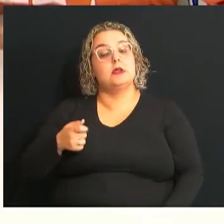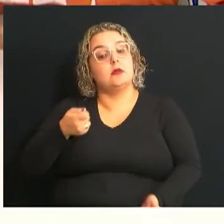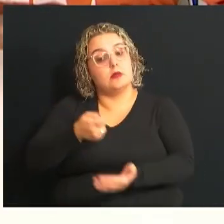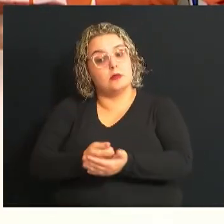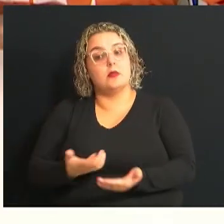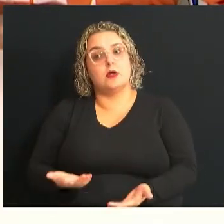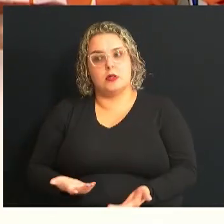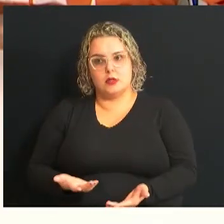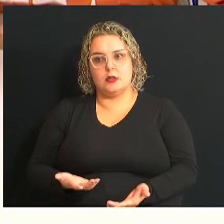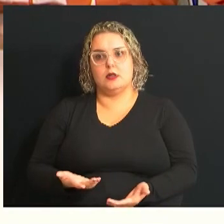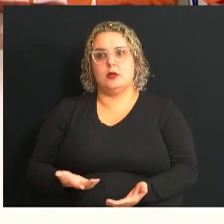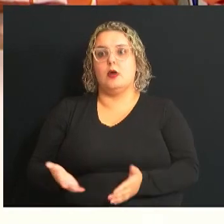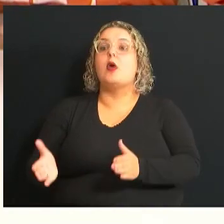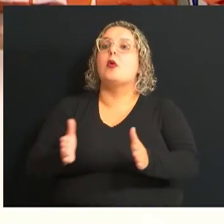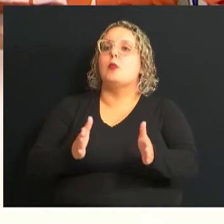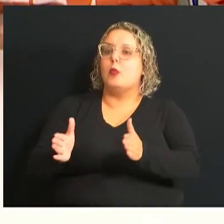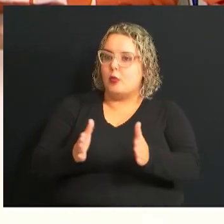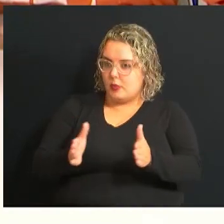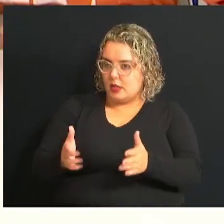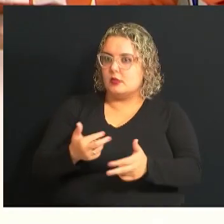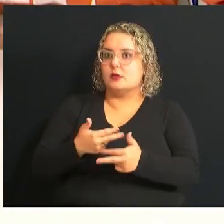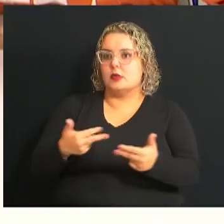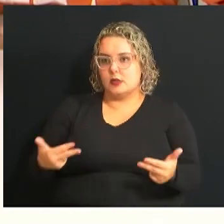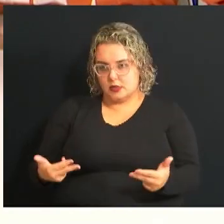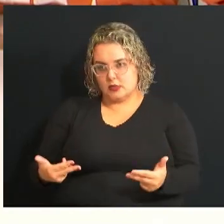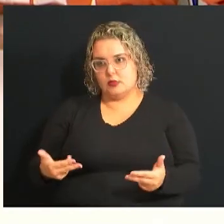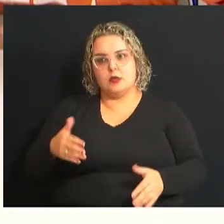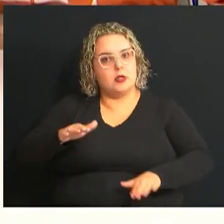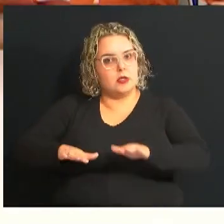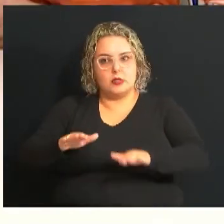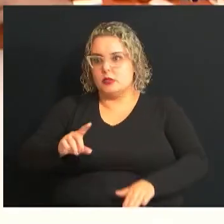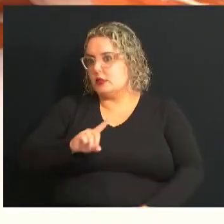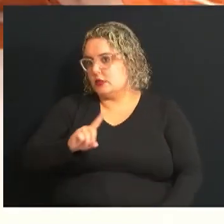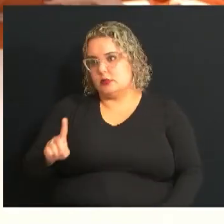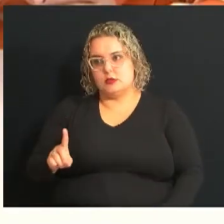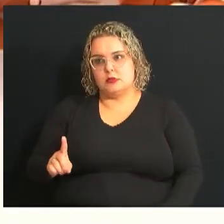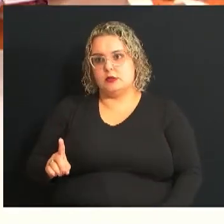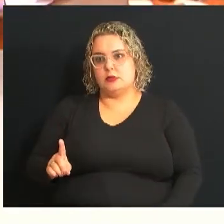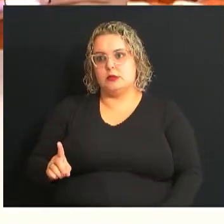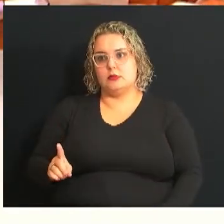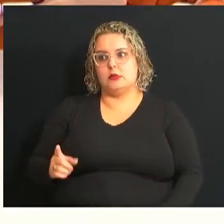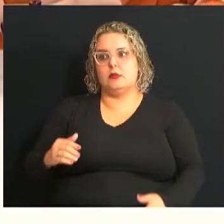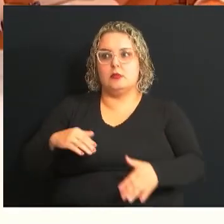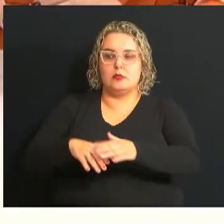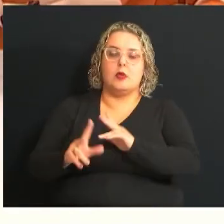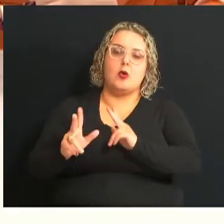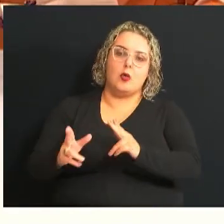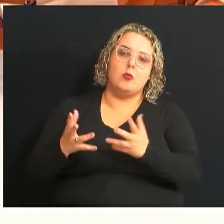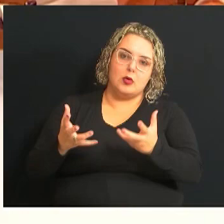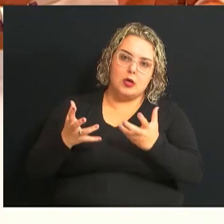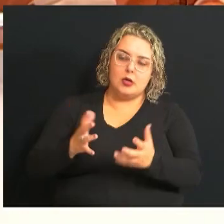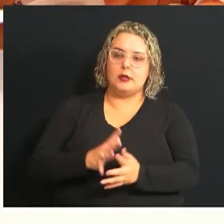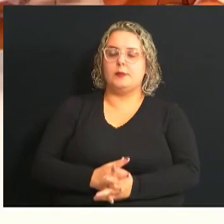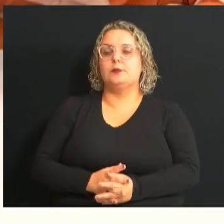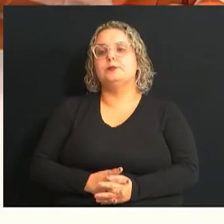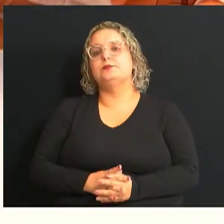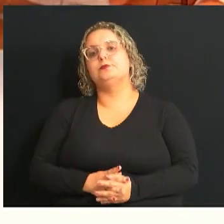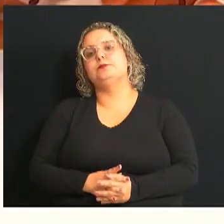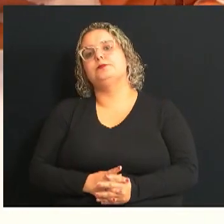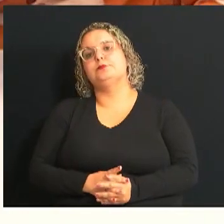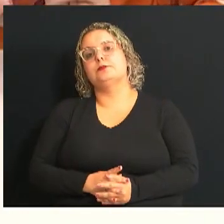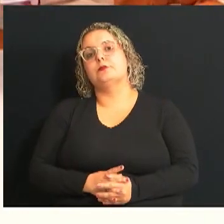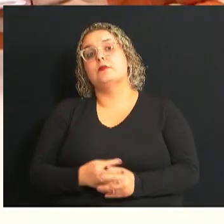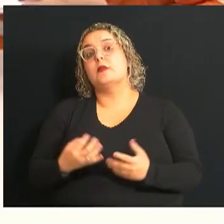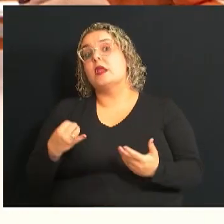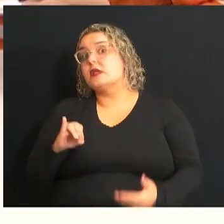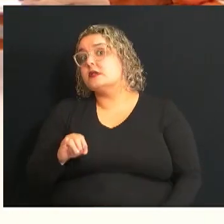um momento em que as coisas às vezes não ficam como a gente gostaria que ficasse. E se a pessoa